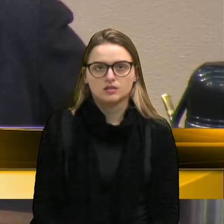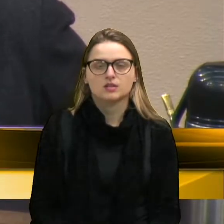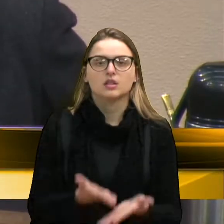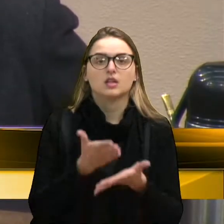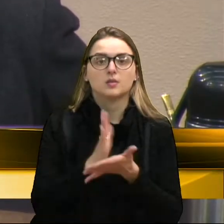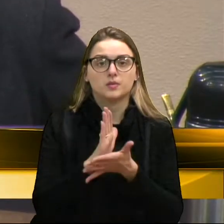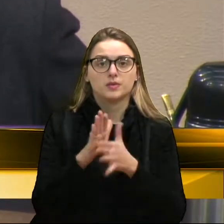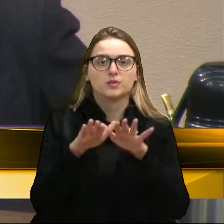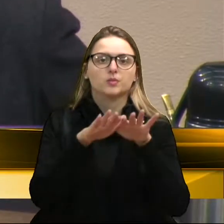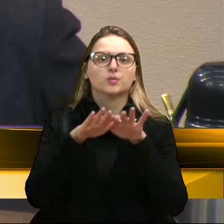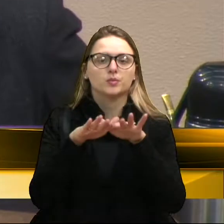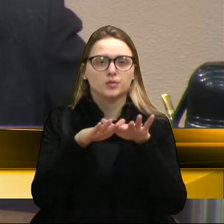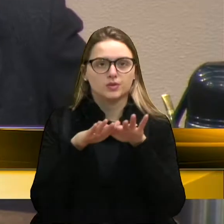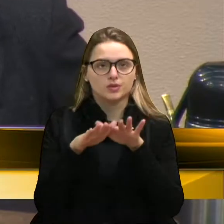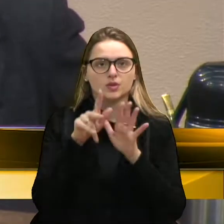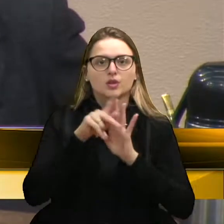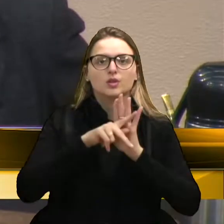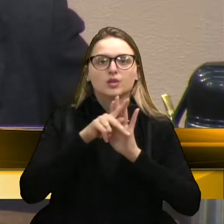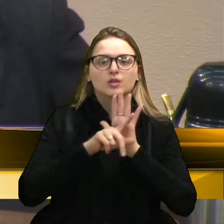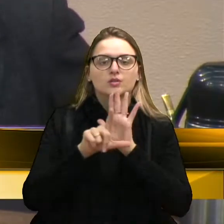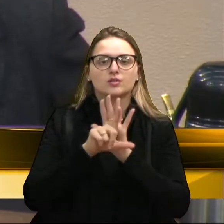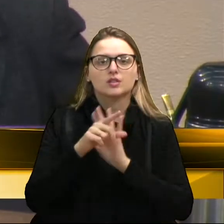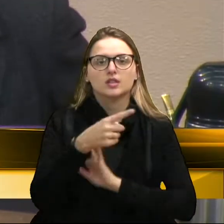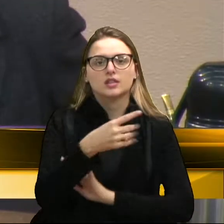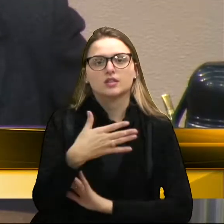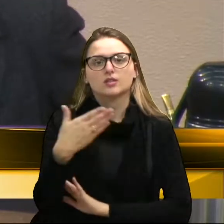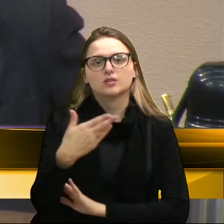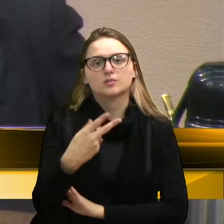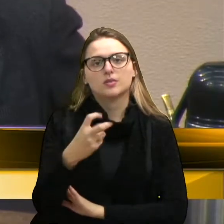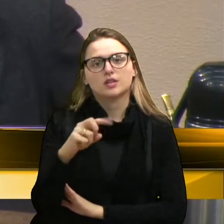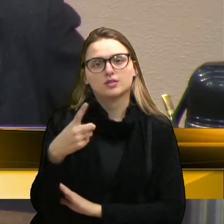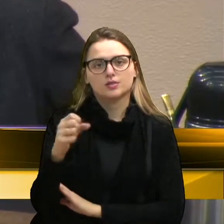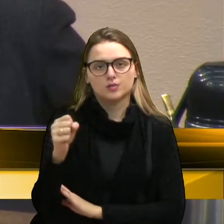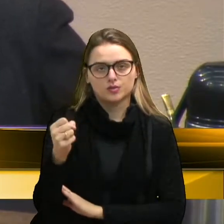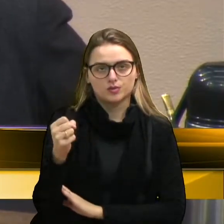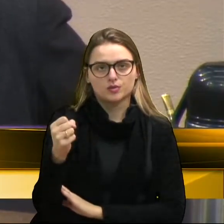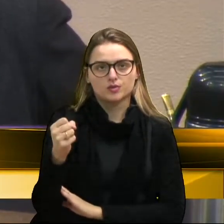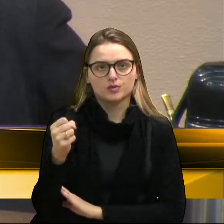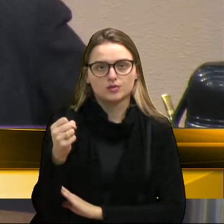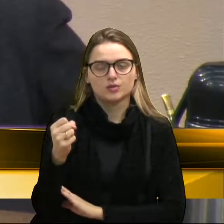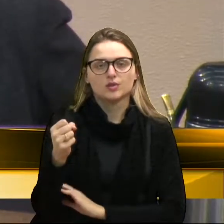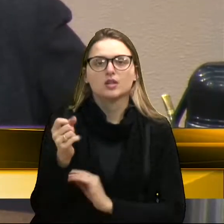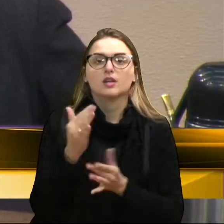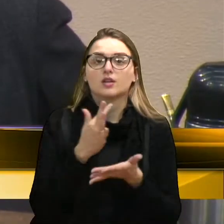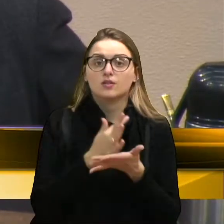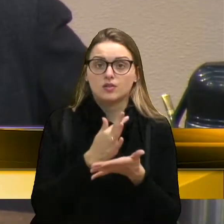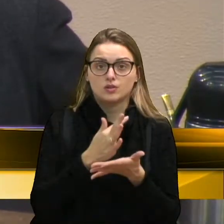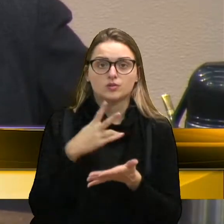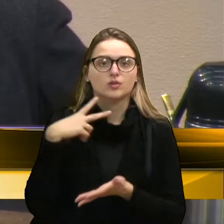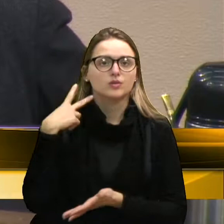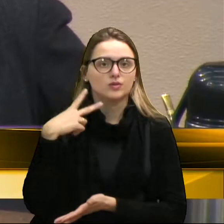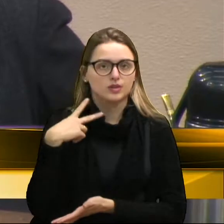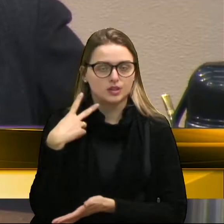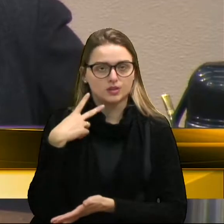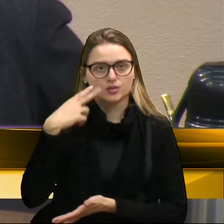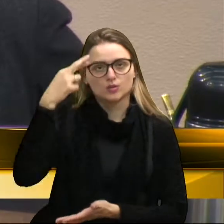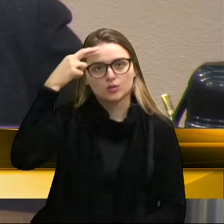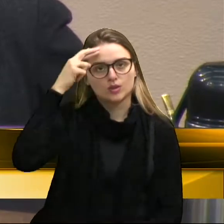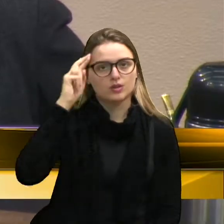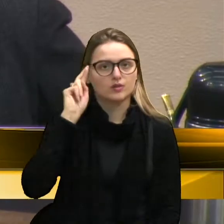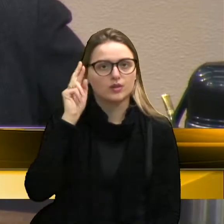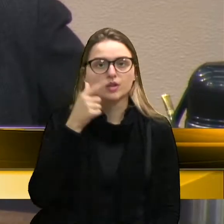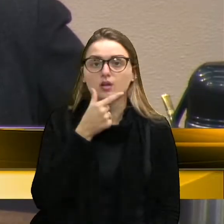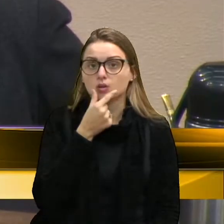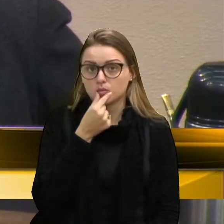Aprovado por unanimidade o projeto de lei número 14 de 2018, com a ausência dos vereadores Rafael Bueno e